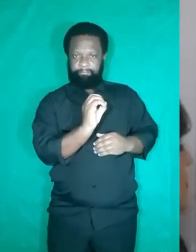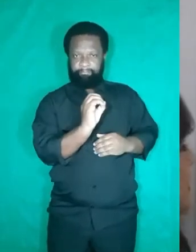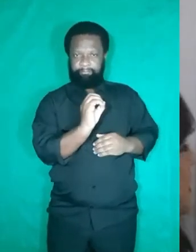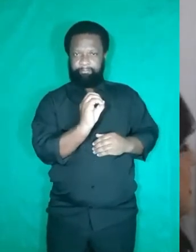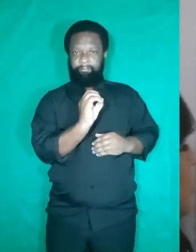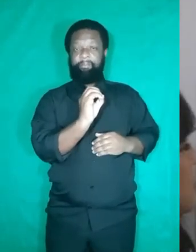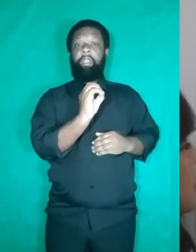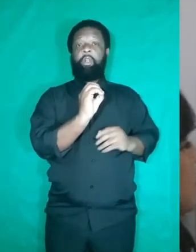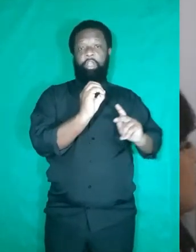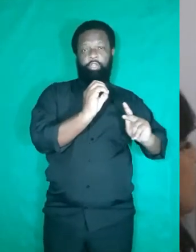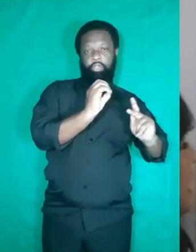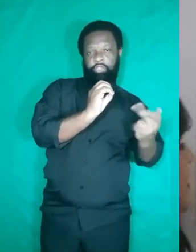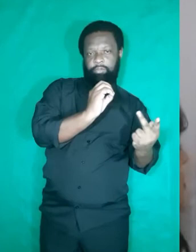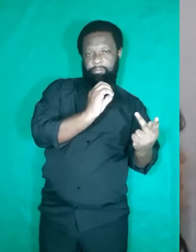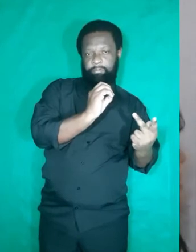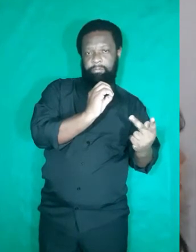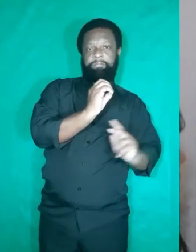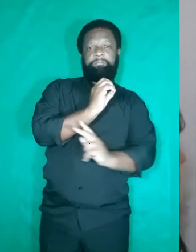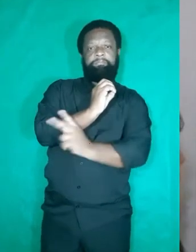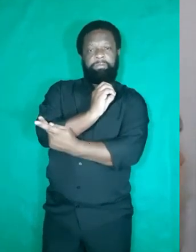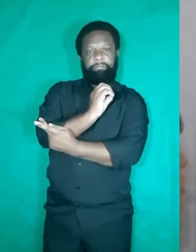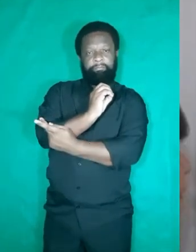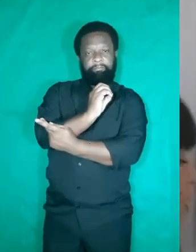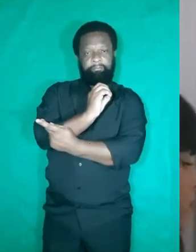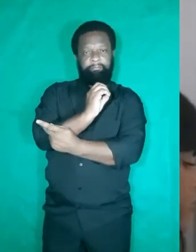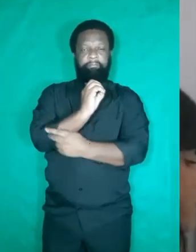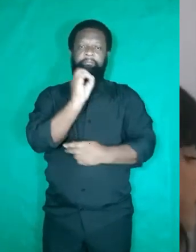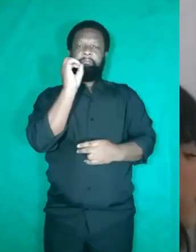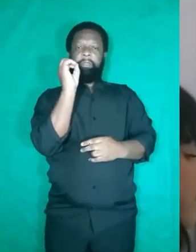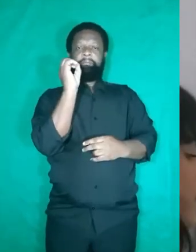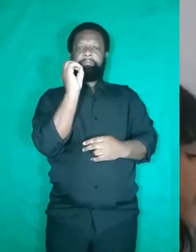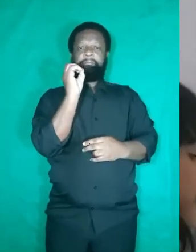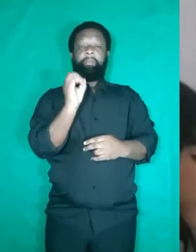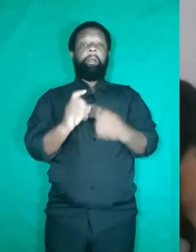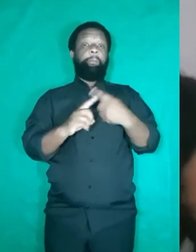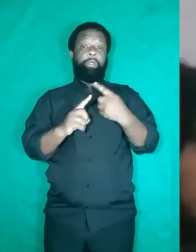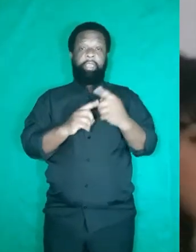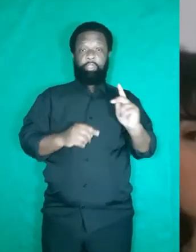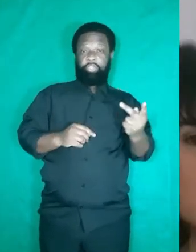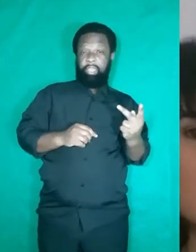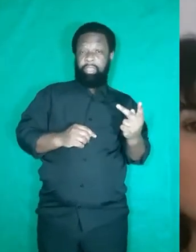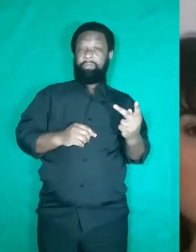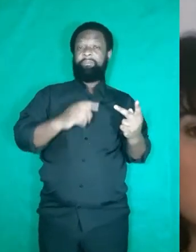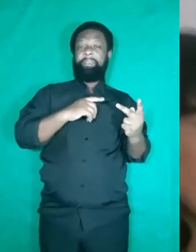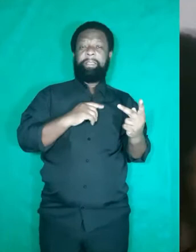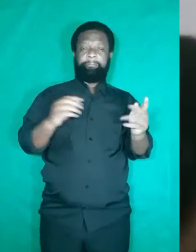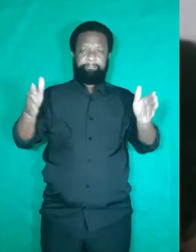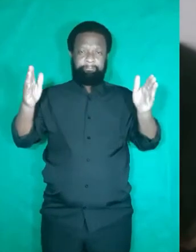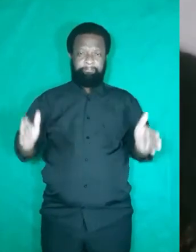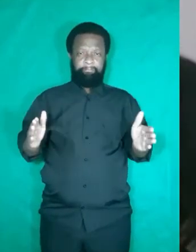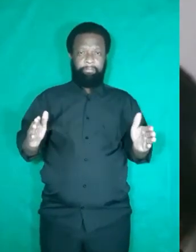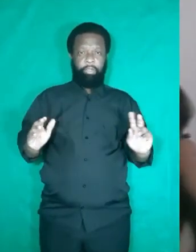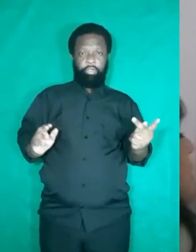quantidade. Os hidrogênios aqui nas pontas. porque na maioria das vezes os hidrogênios